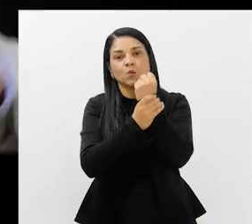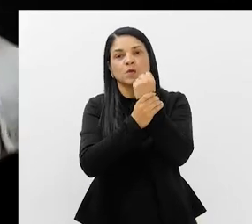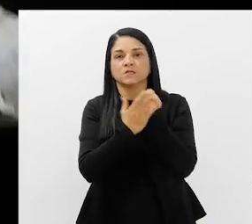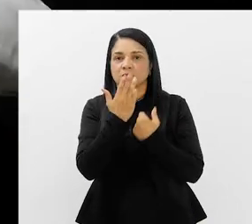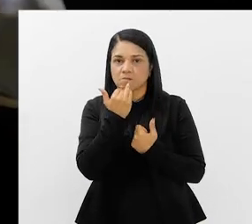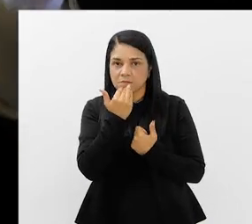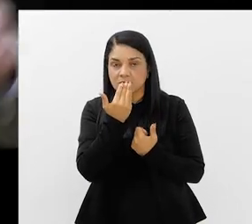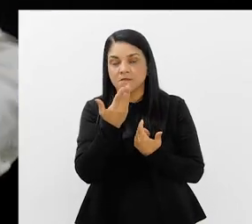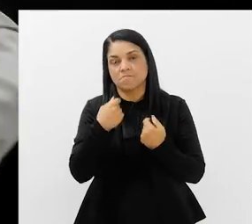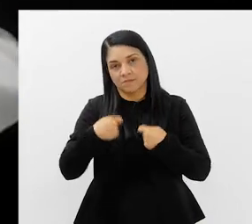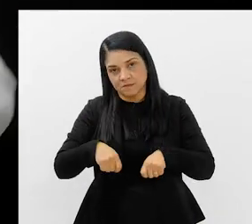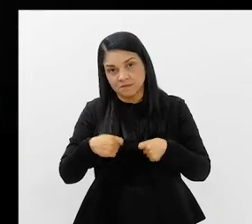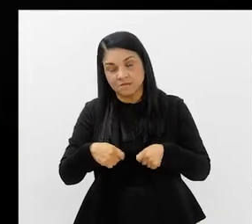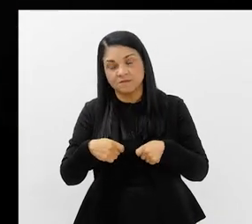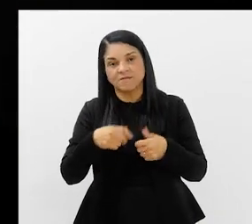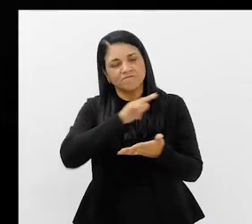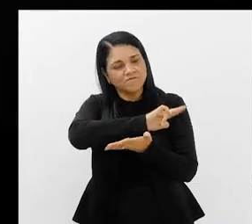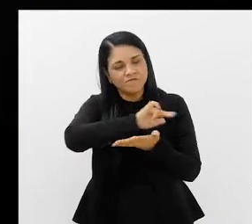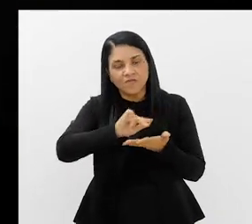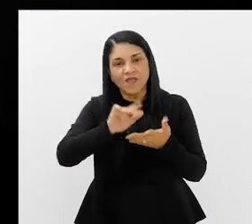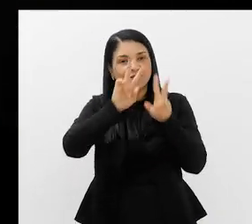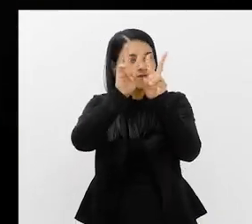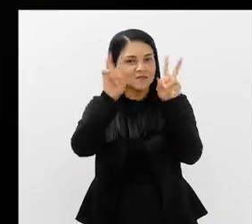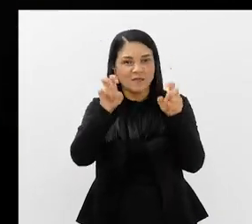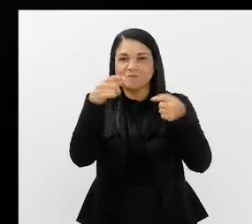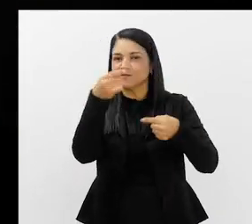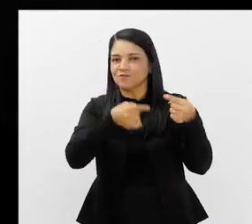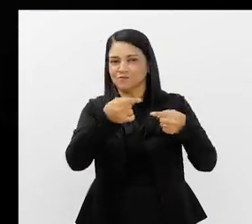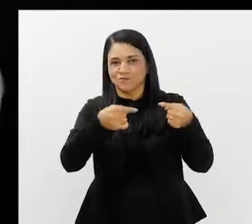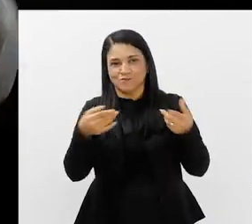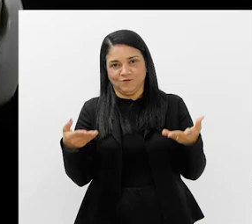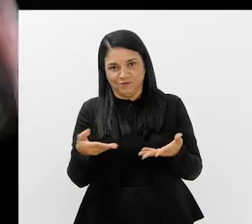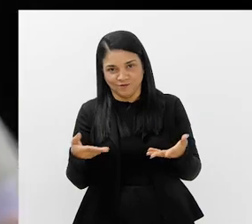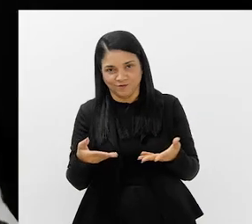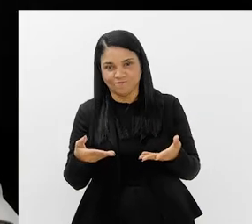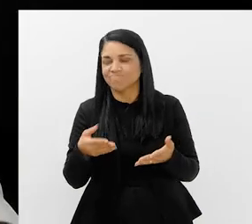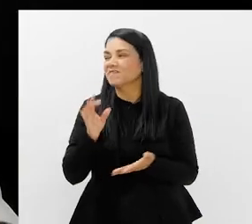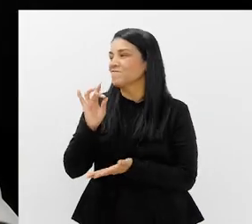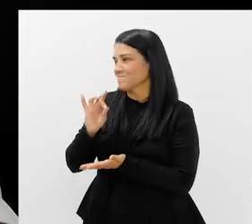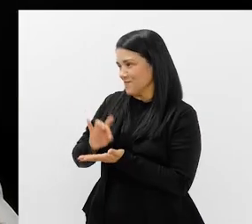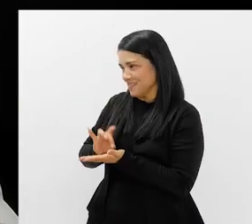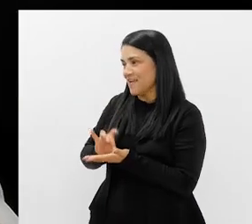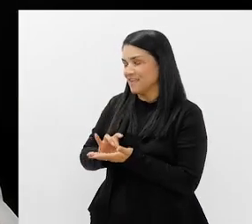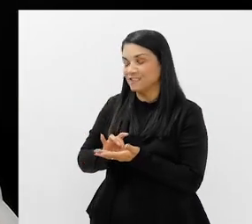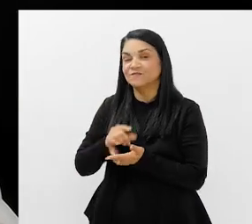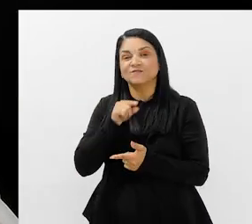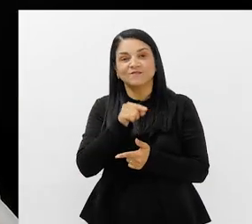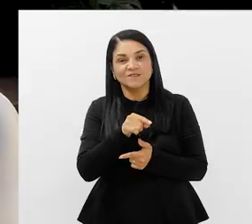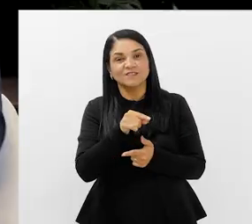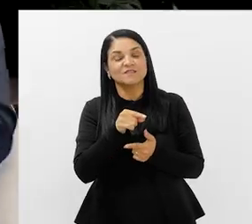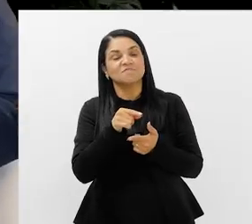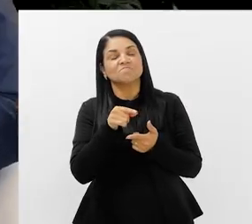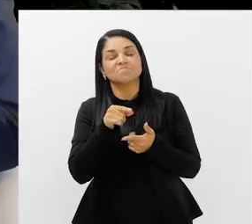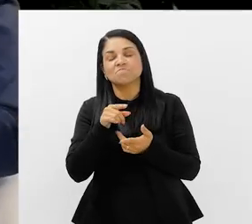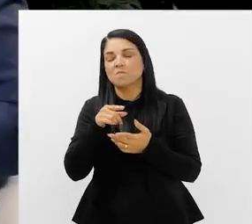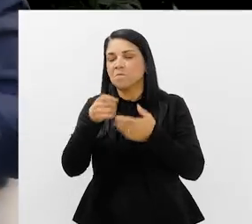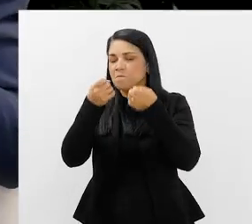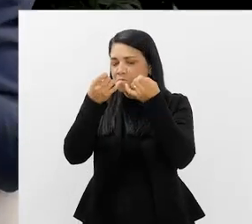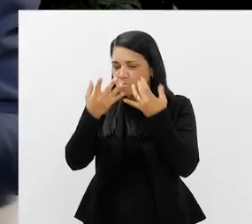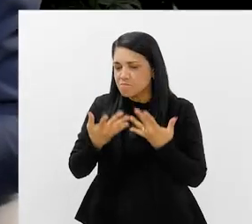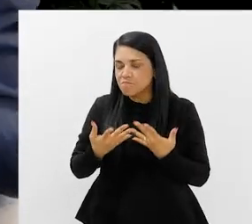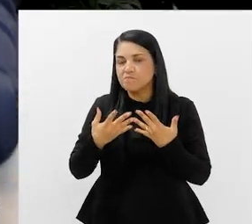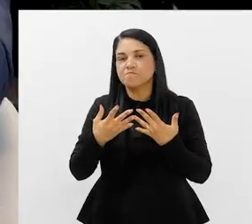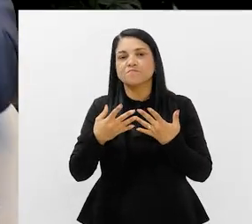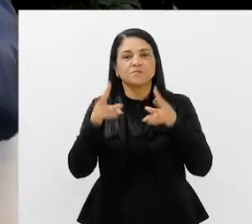segurança alimentar, enfim. Uma gama de temas enormes para a gente discutir aí hoje. Verdade. Assim, você traz, Flávio, uma questão que é